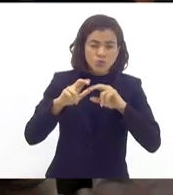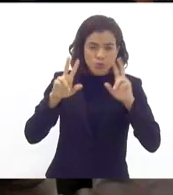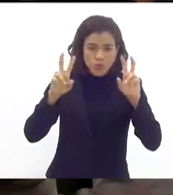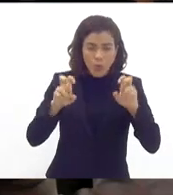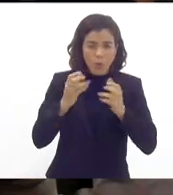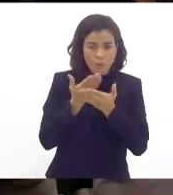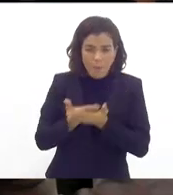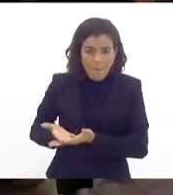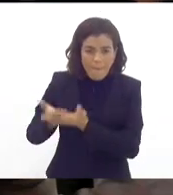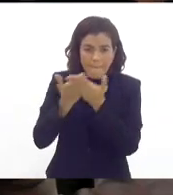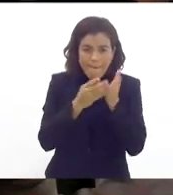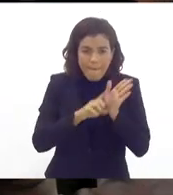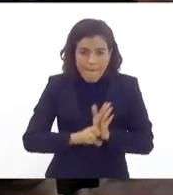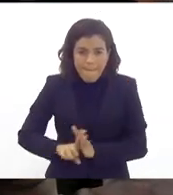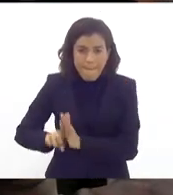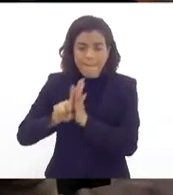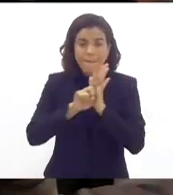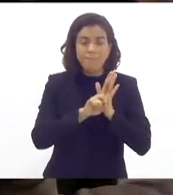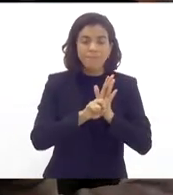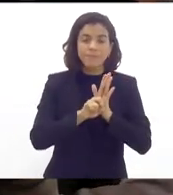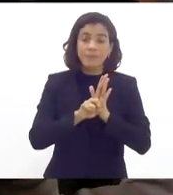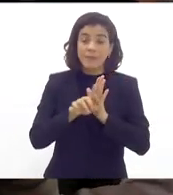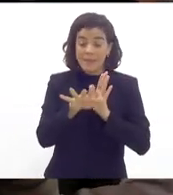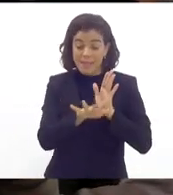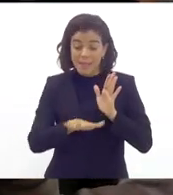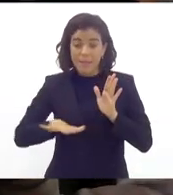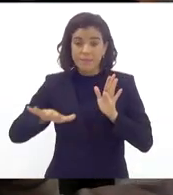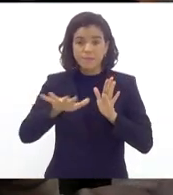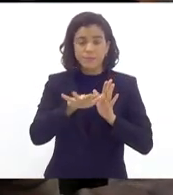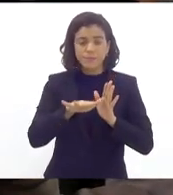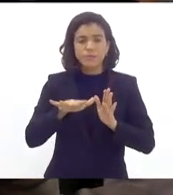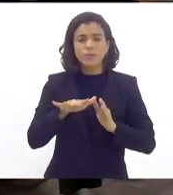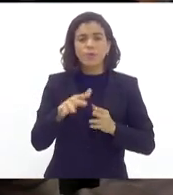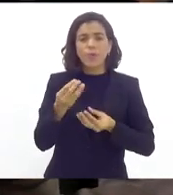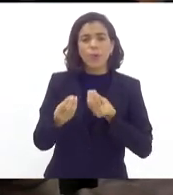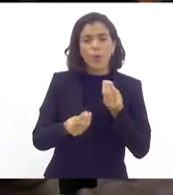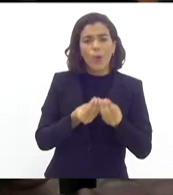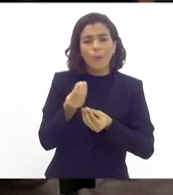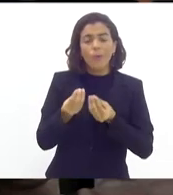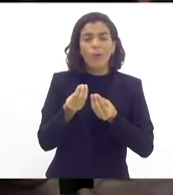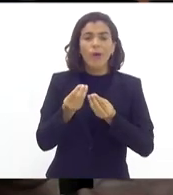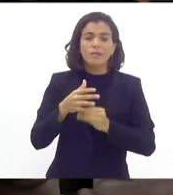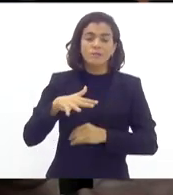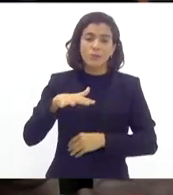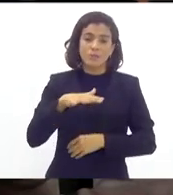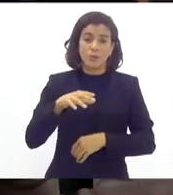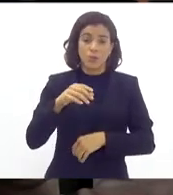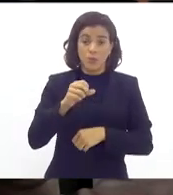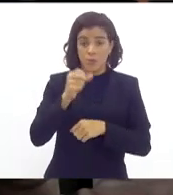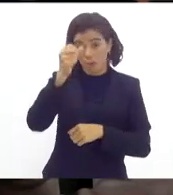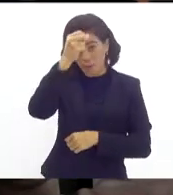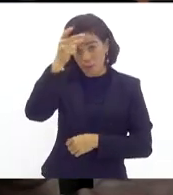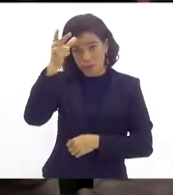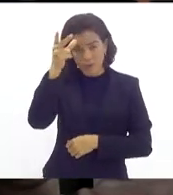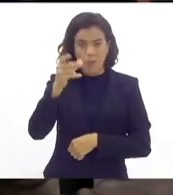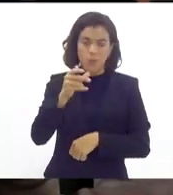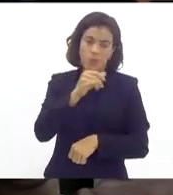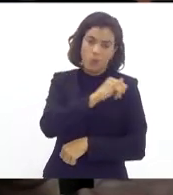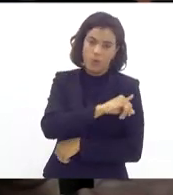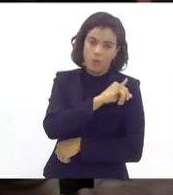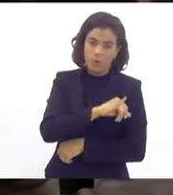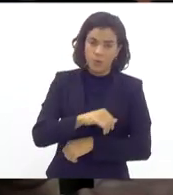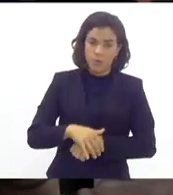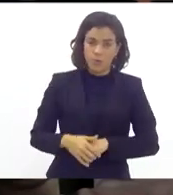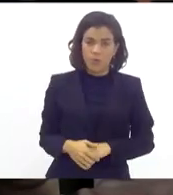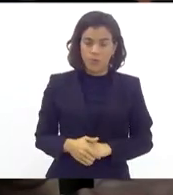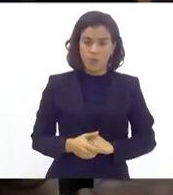foram, como se, nessas projeções, como se comporta no caso específico do Estado do Rio. Tá?